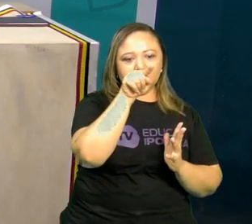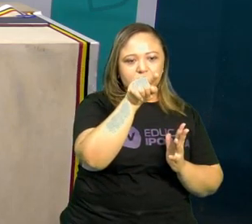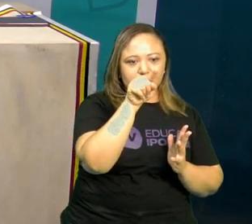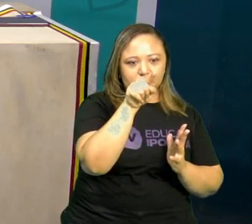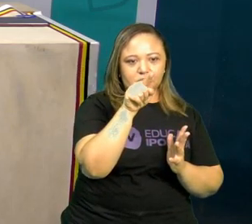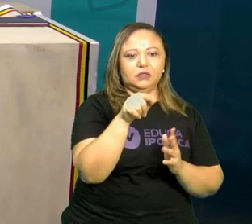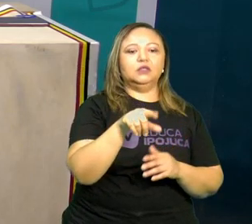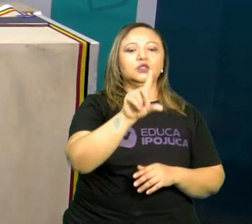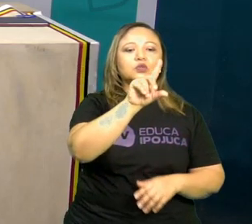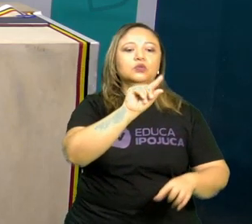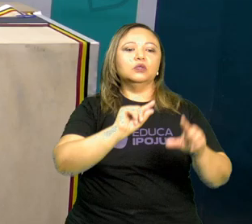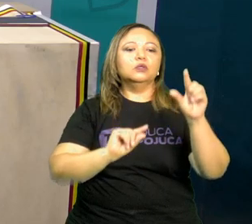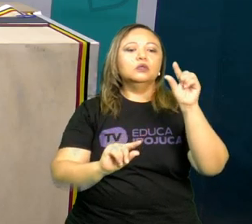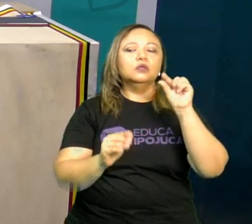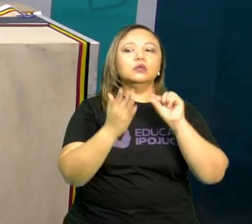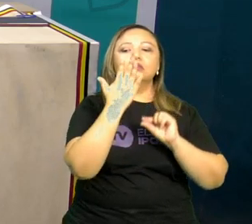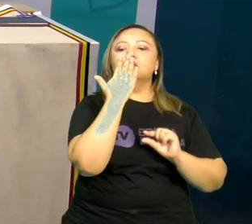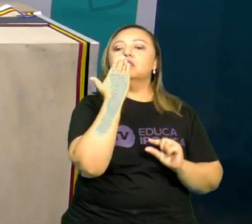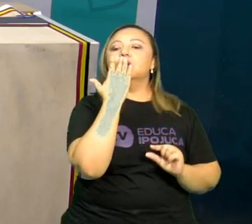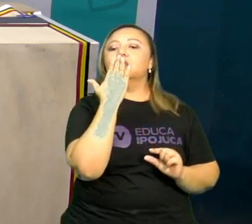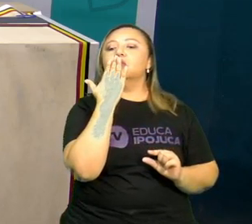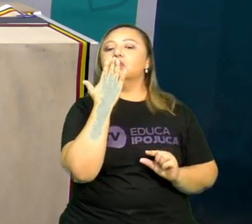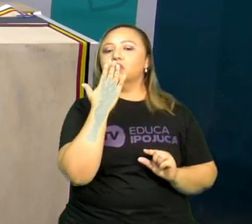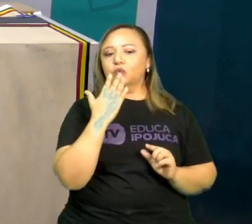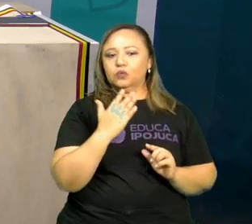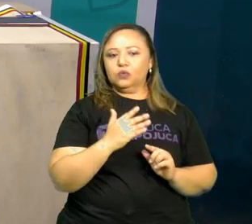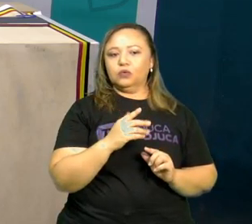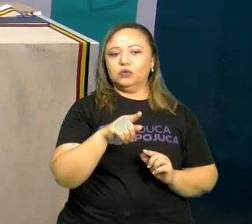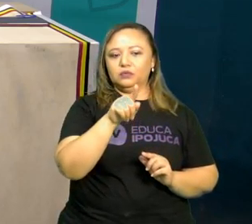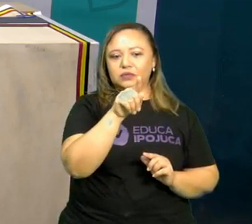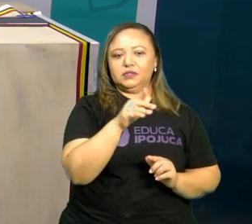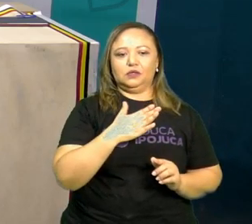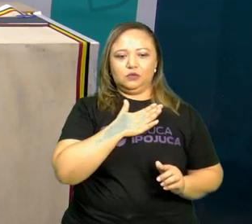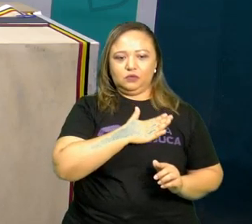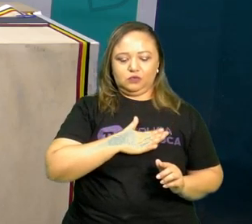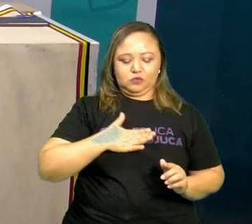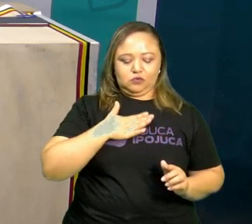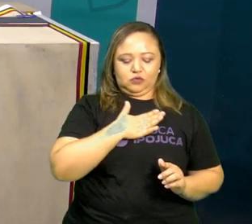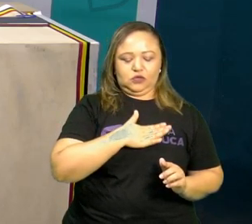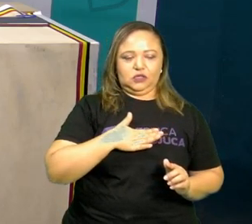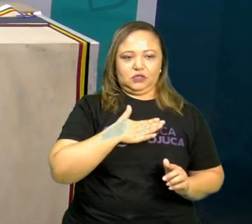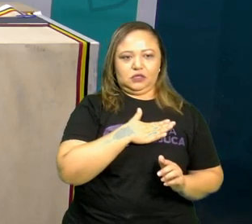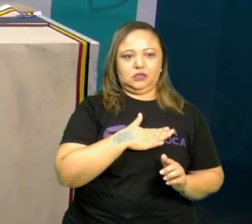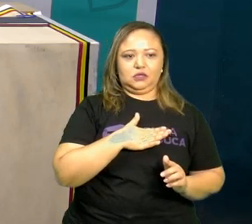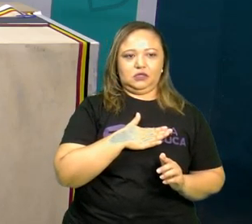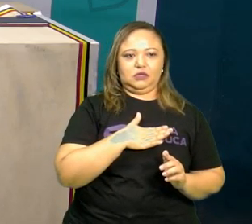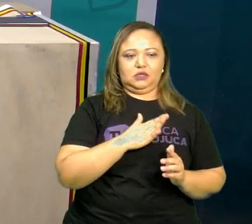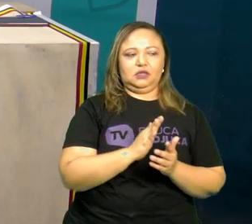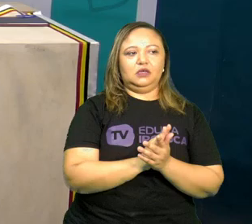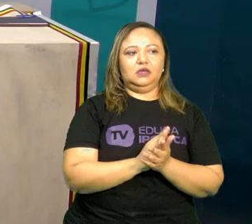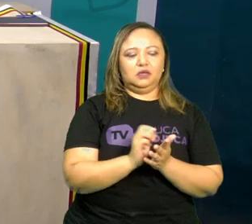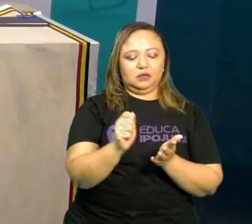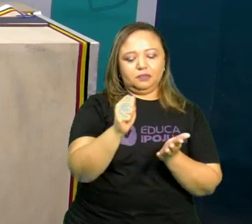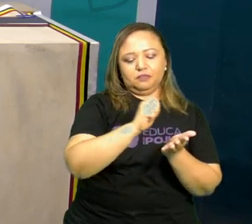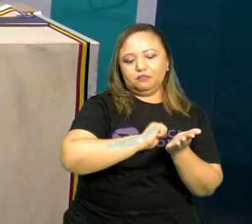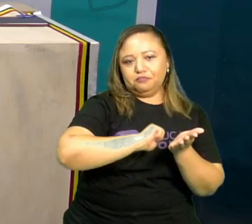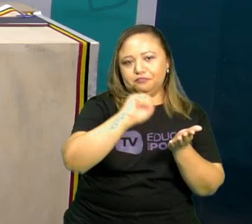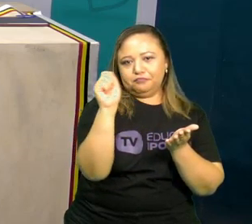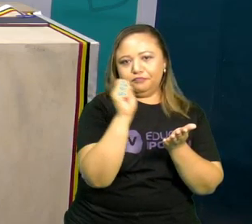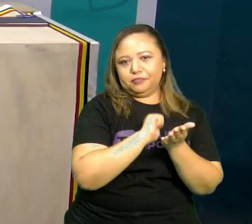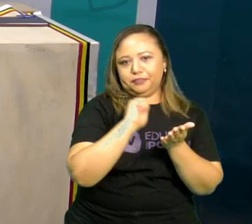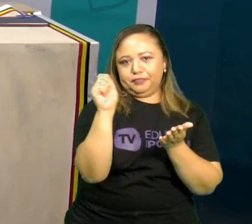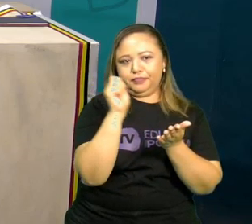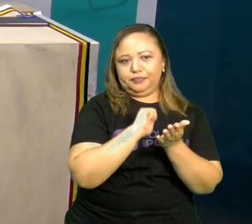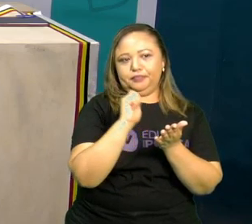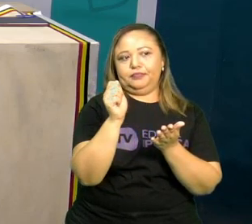uma cor a cor que você preferir E aí o Maia fácil xonada por verde e vai pintar